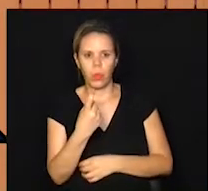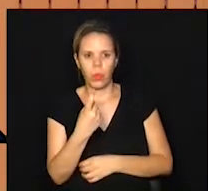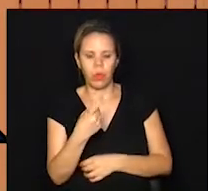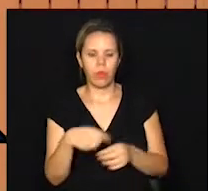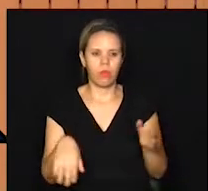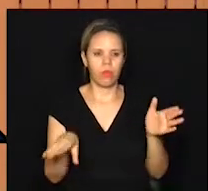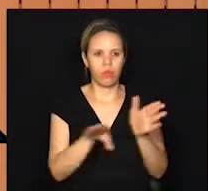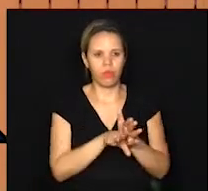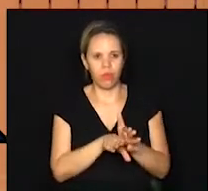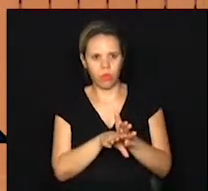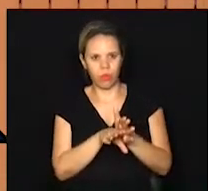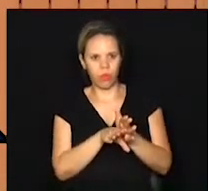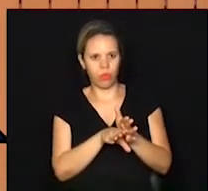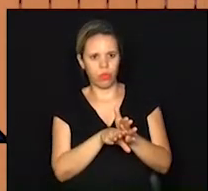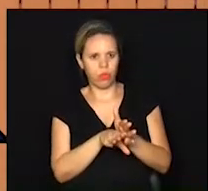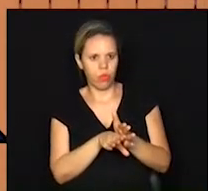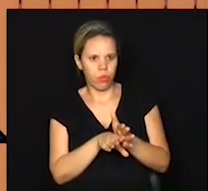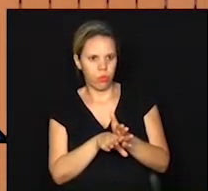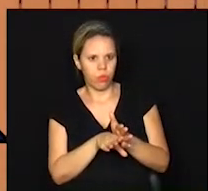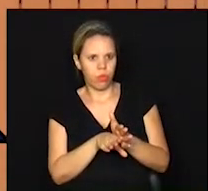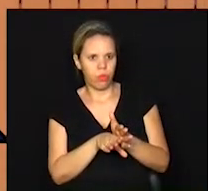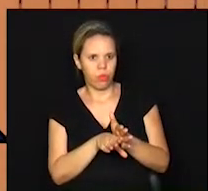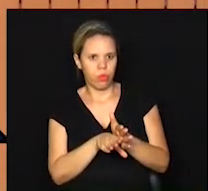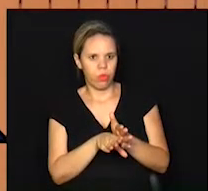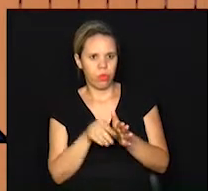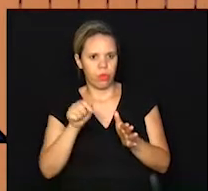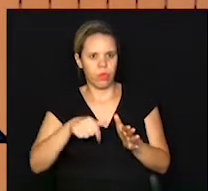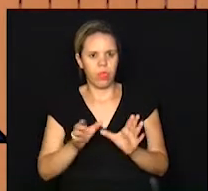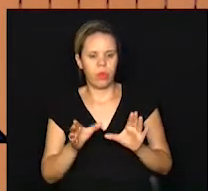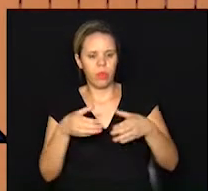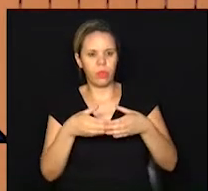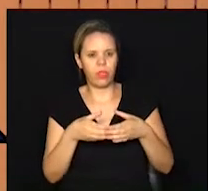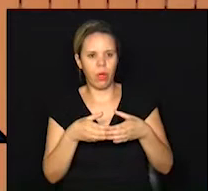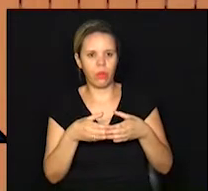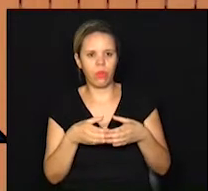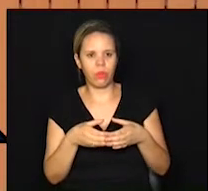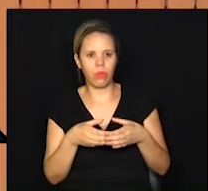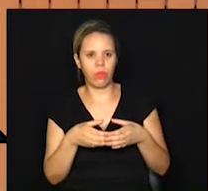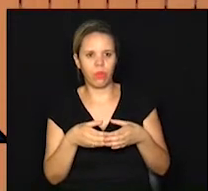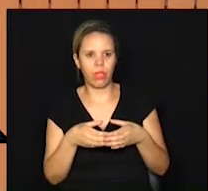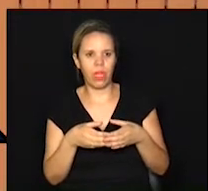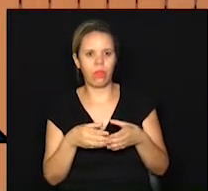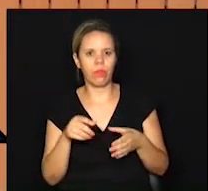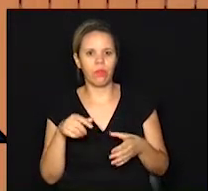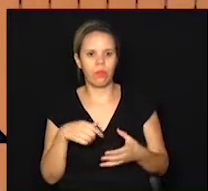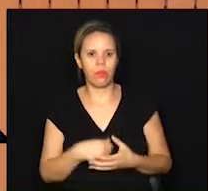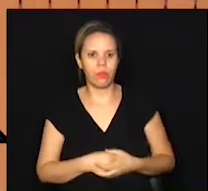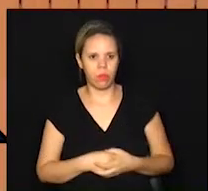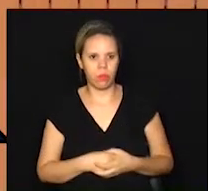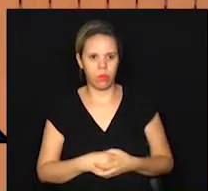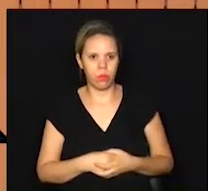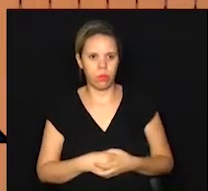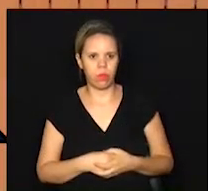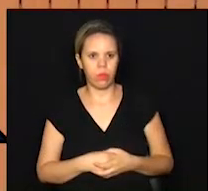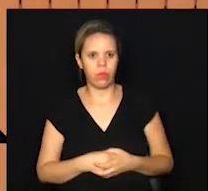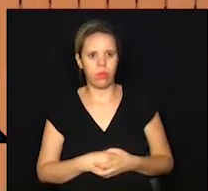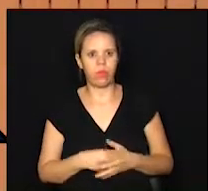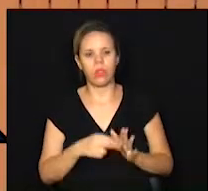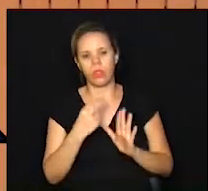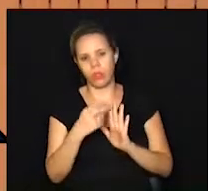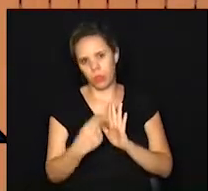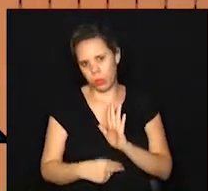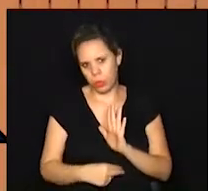chegou a esta comissão. Portanto, estamos homologando esse nome, sem